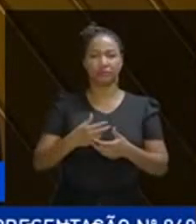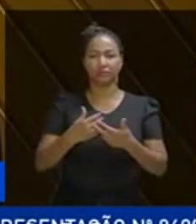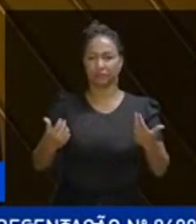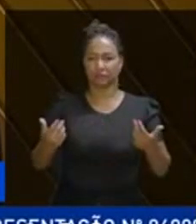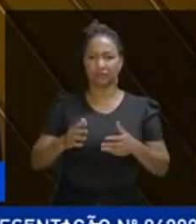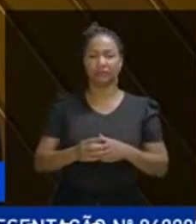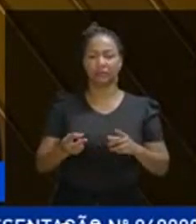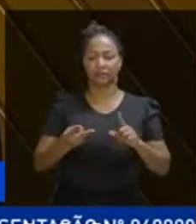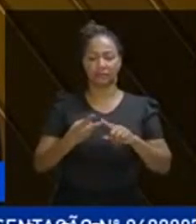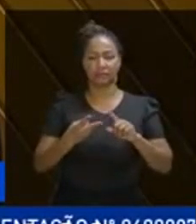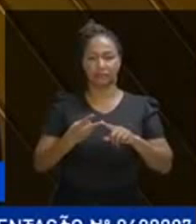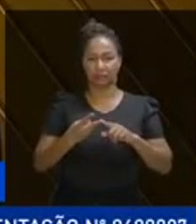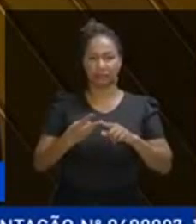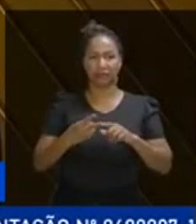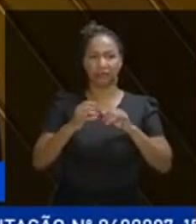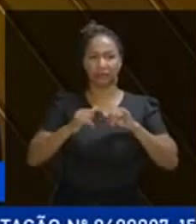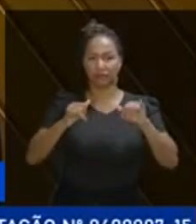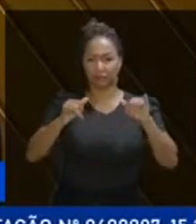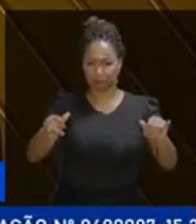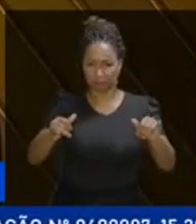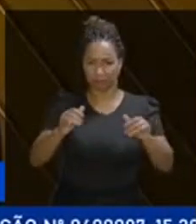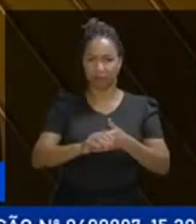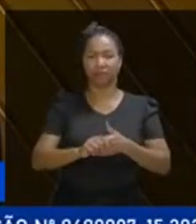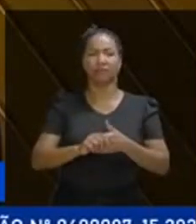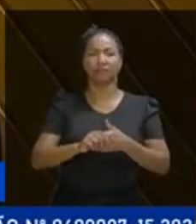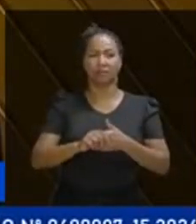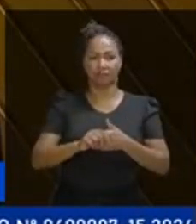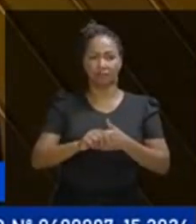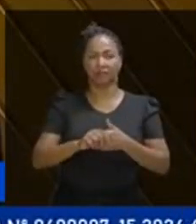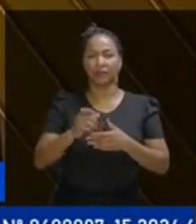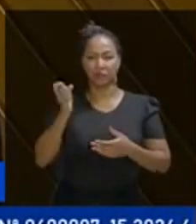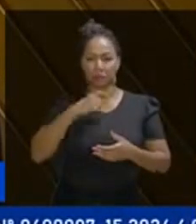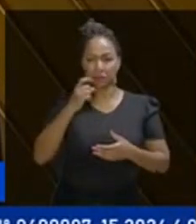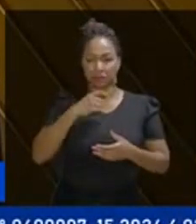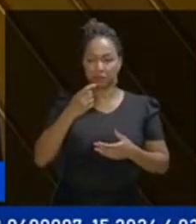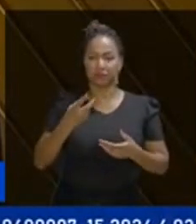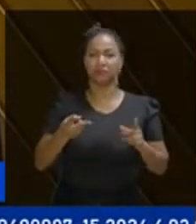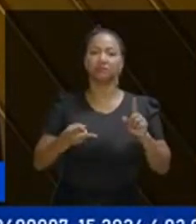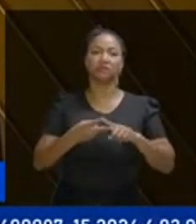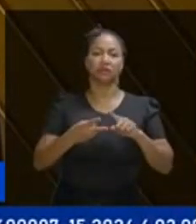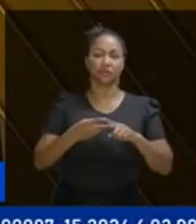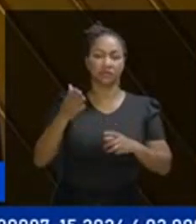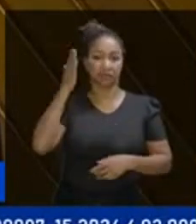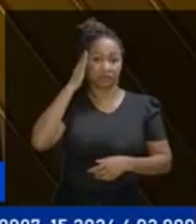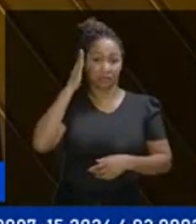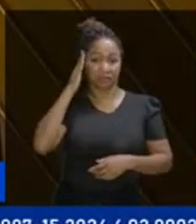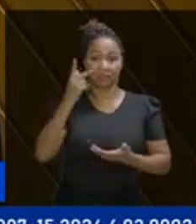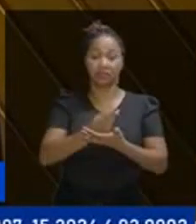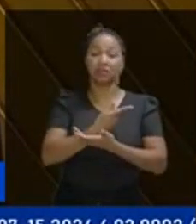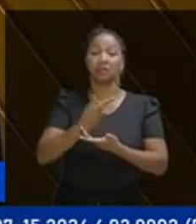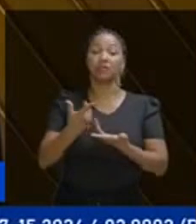se a propaganda eleitoral veiculada contém fatos inverídicos e, segundo, saber